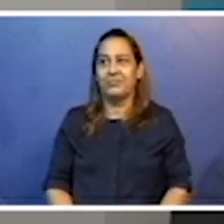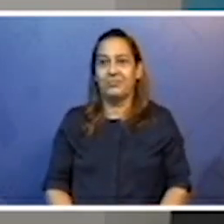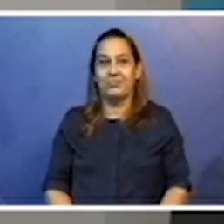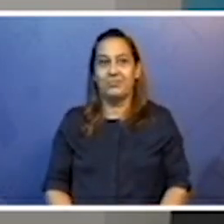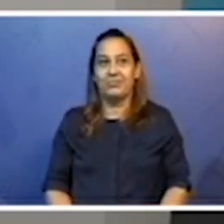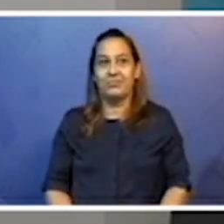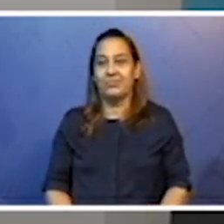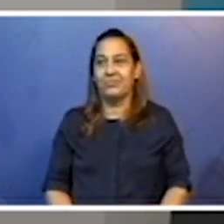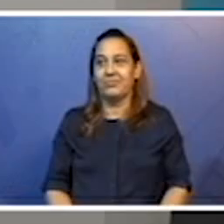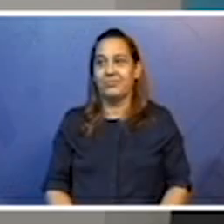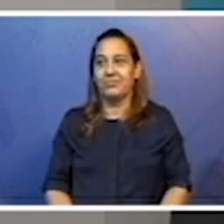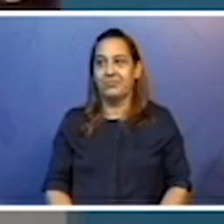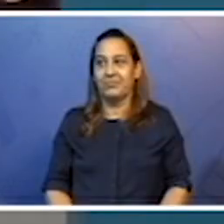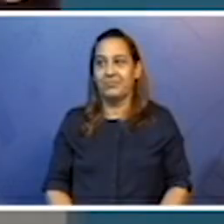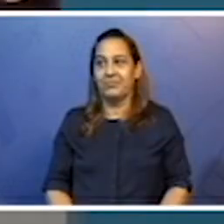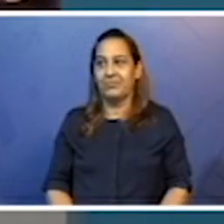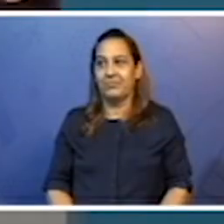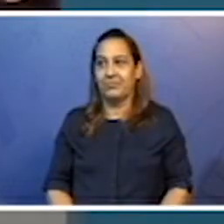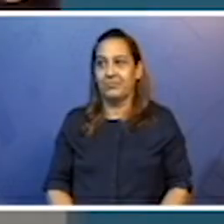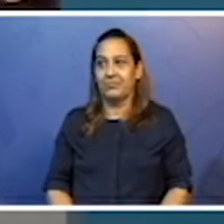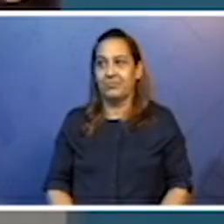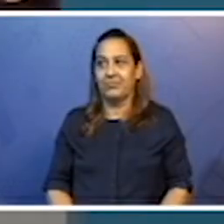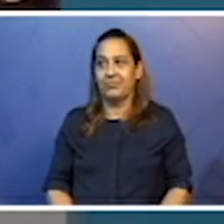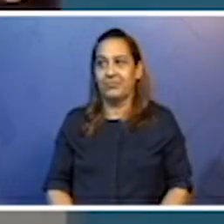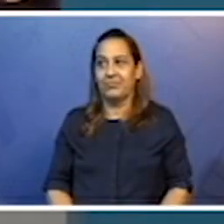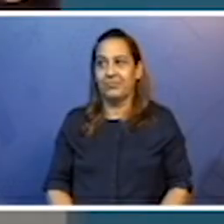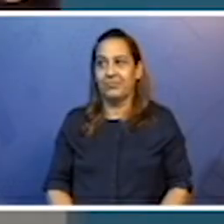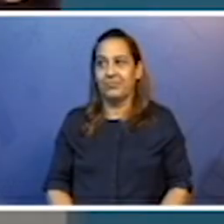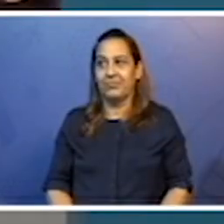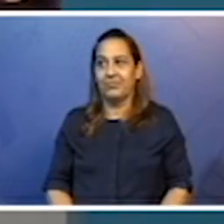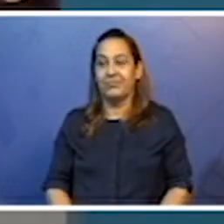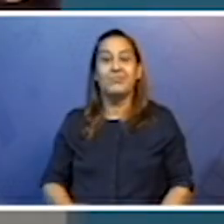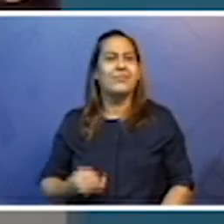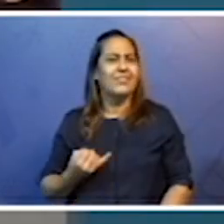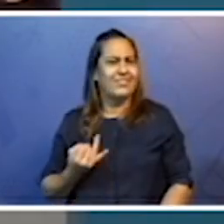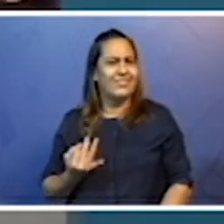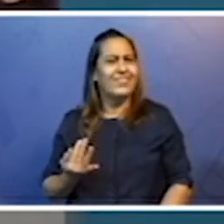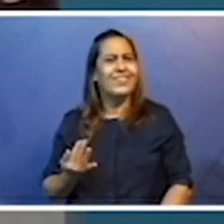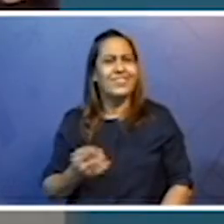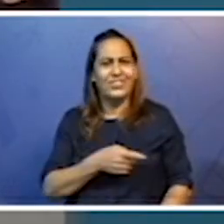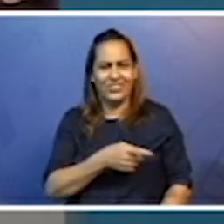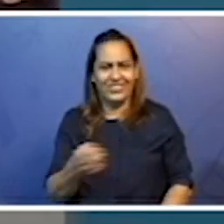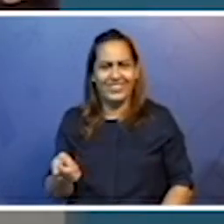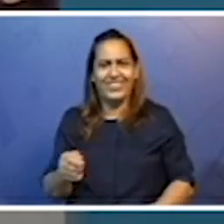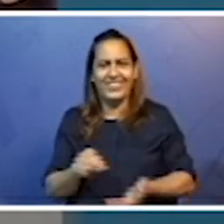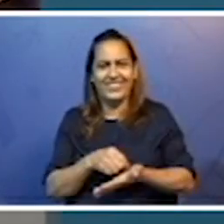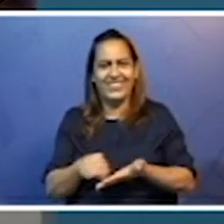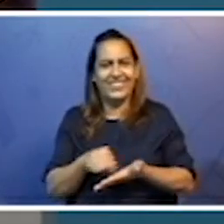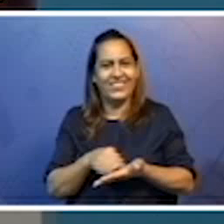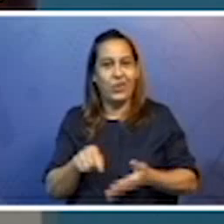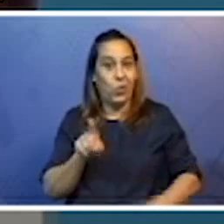Vamos lá, ó. Quanto será que vocês colocaram, gente?